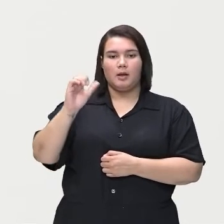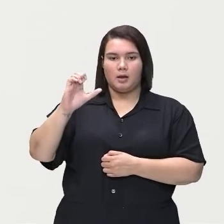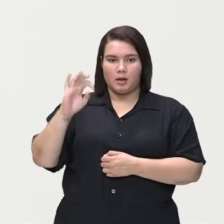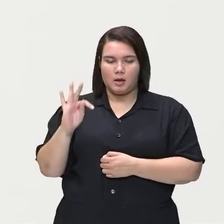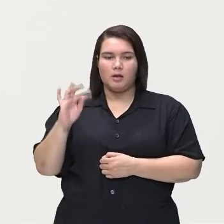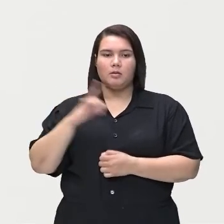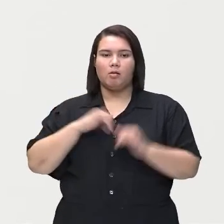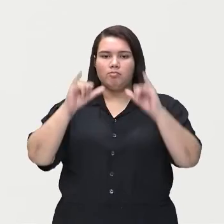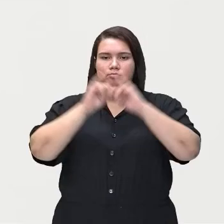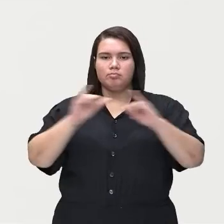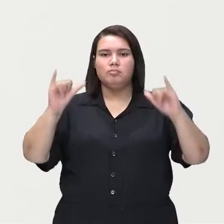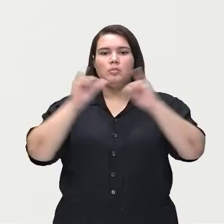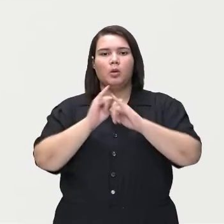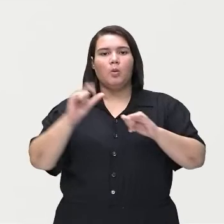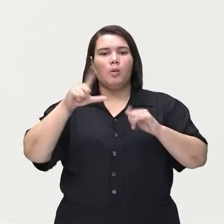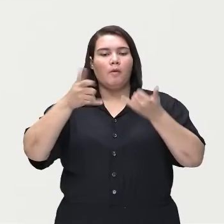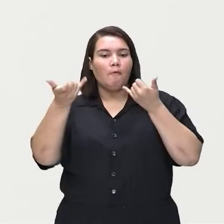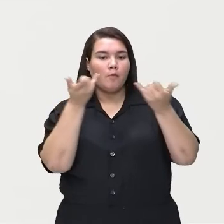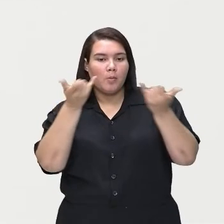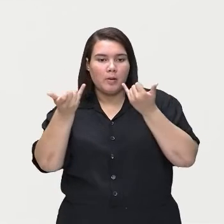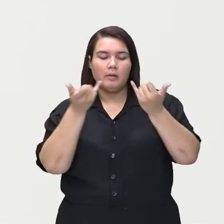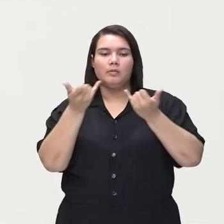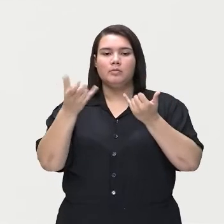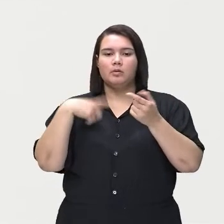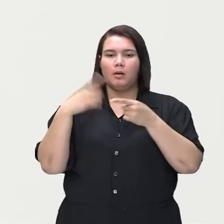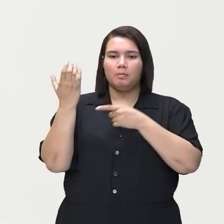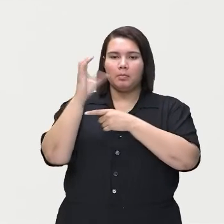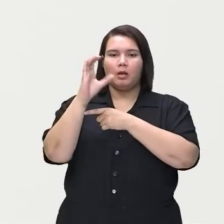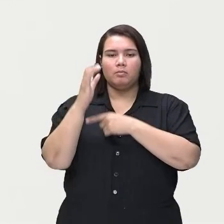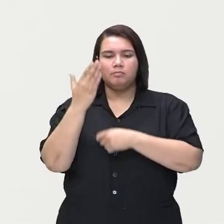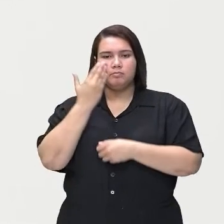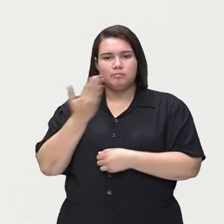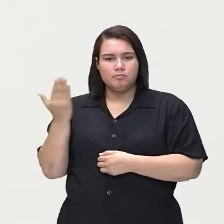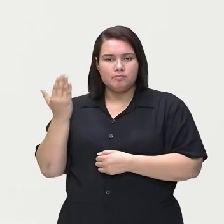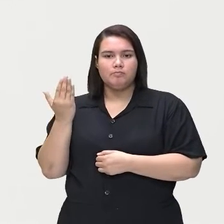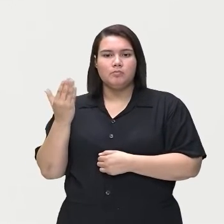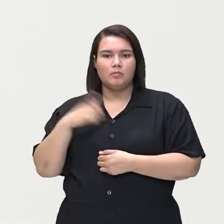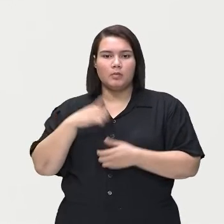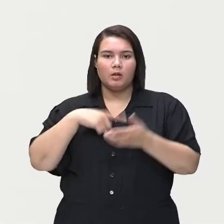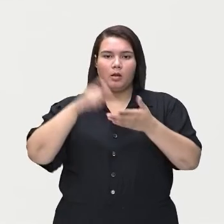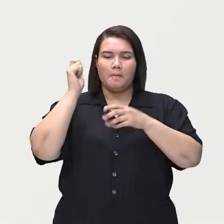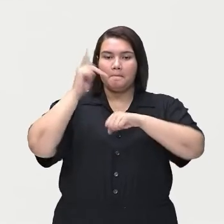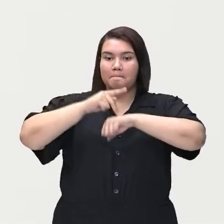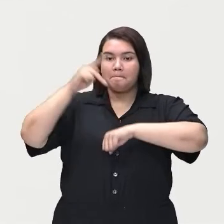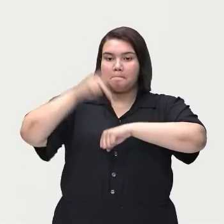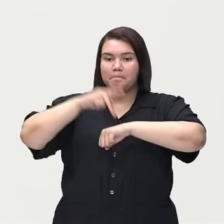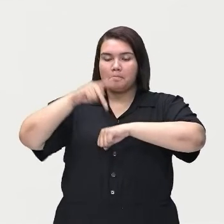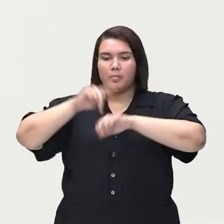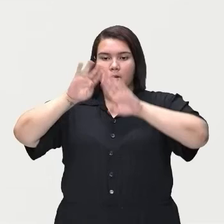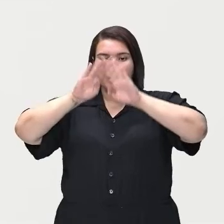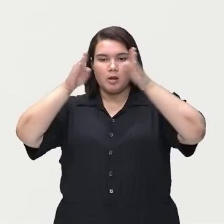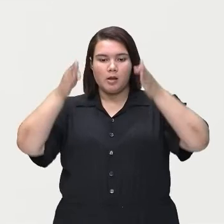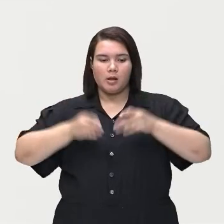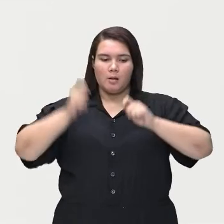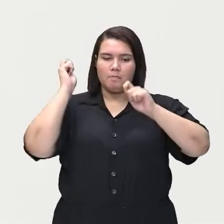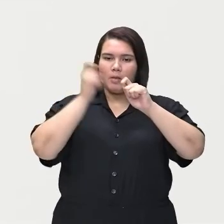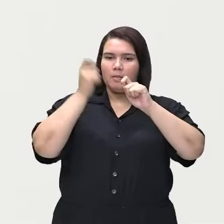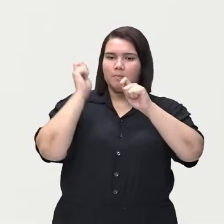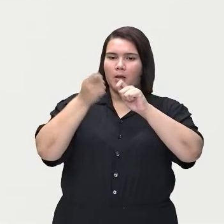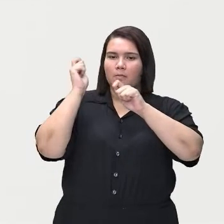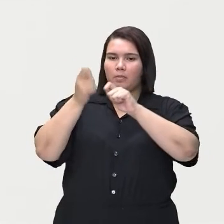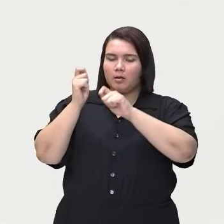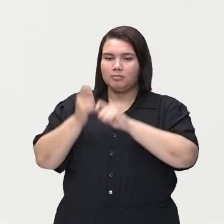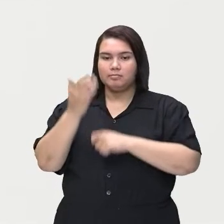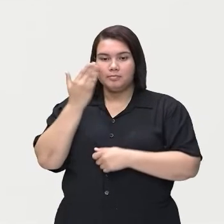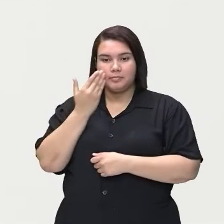notícia. Nós vamos ver sendo publicado, ó, o jornal era escrito em pedras, acreditem, o